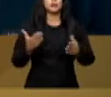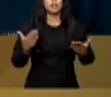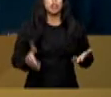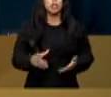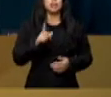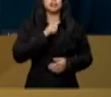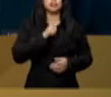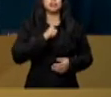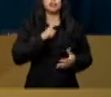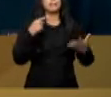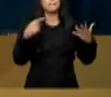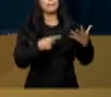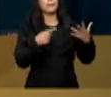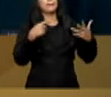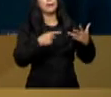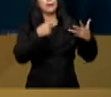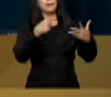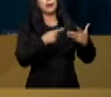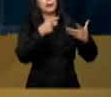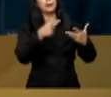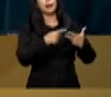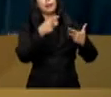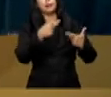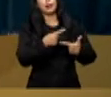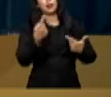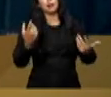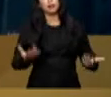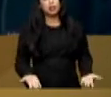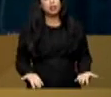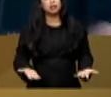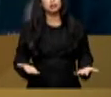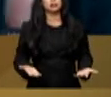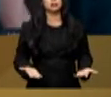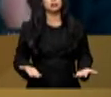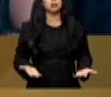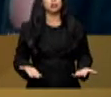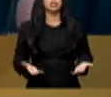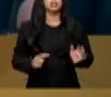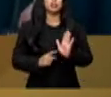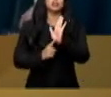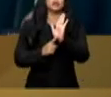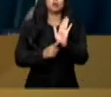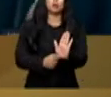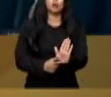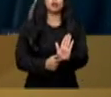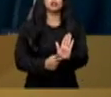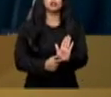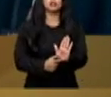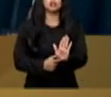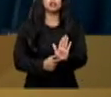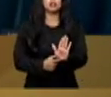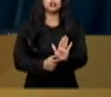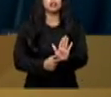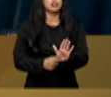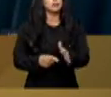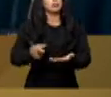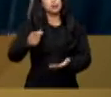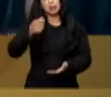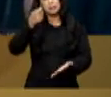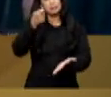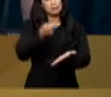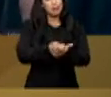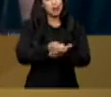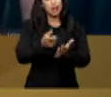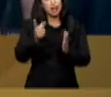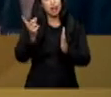situações diversificadas, situações que revelam sujeitos ativos dos tributos